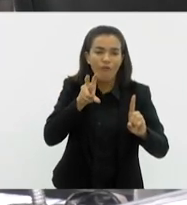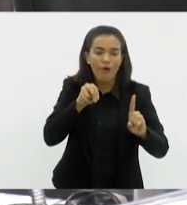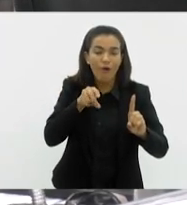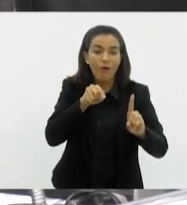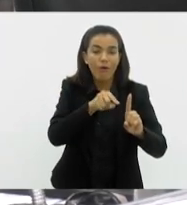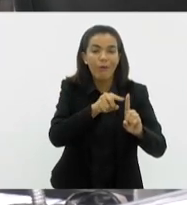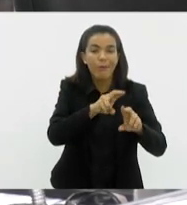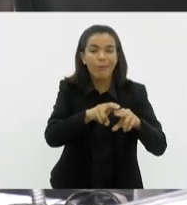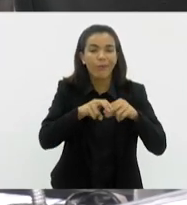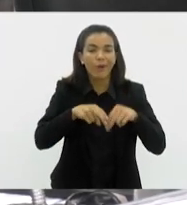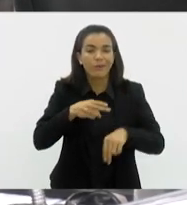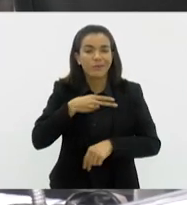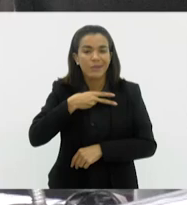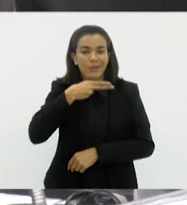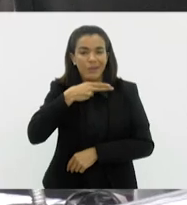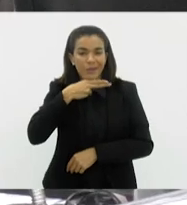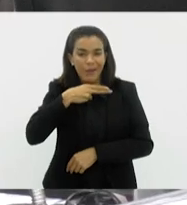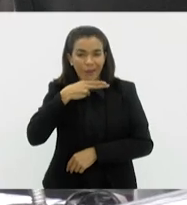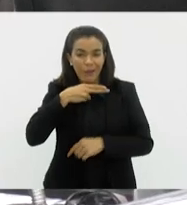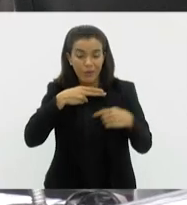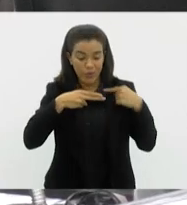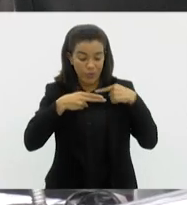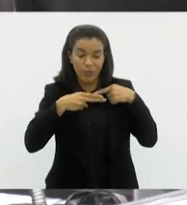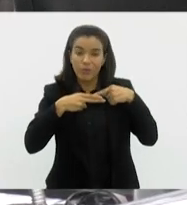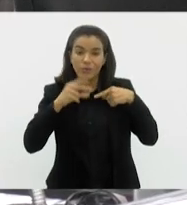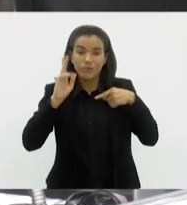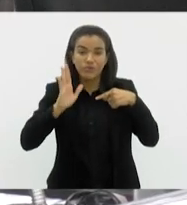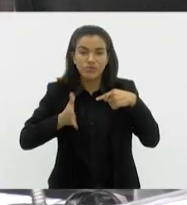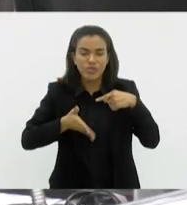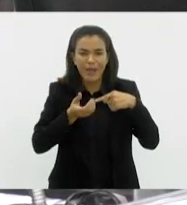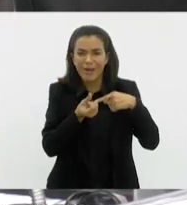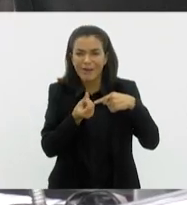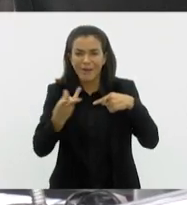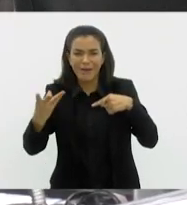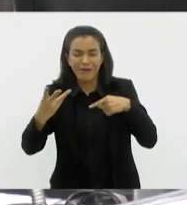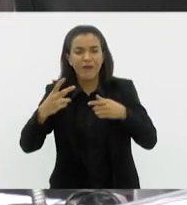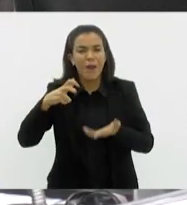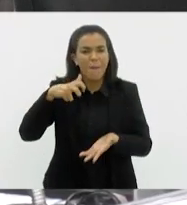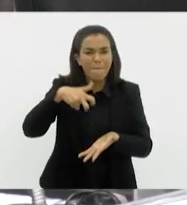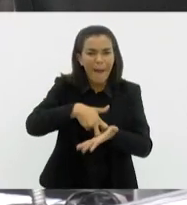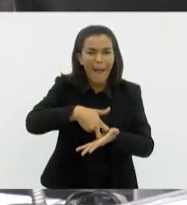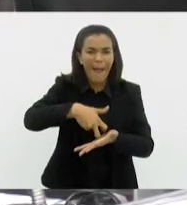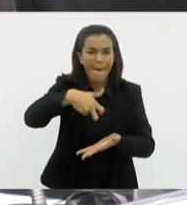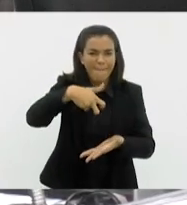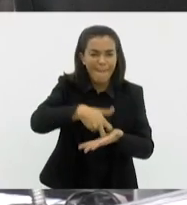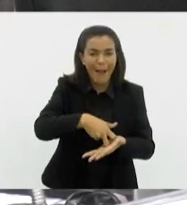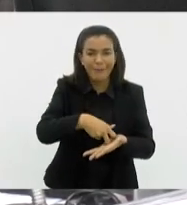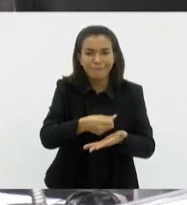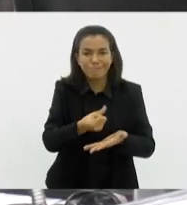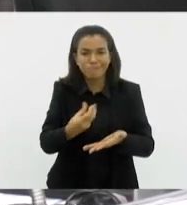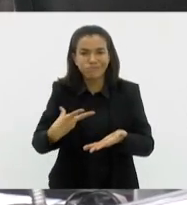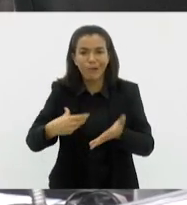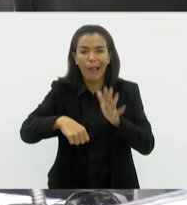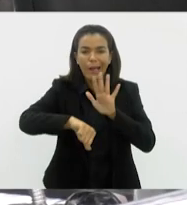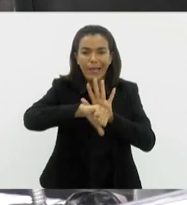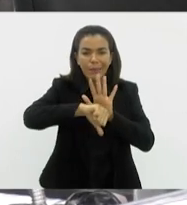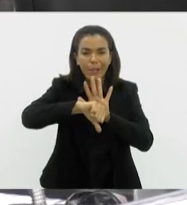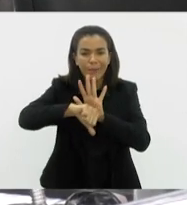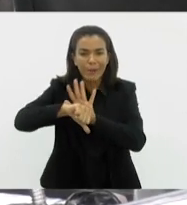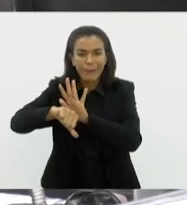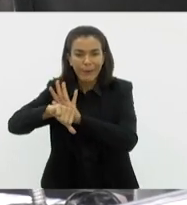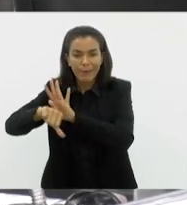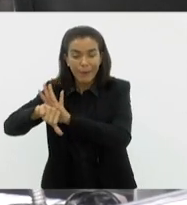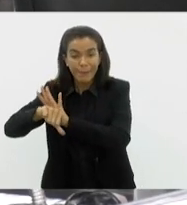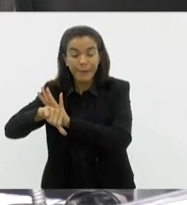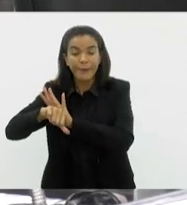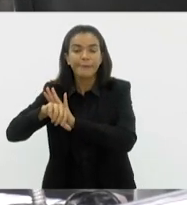pelo neto, que já tinha sido repetidas vezes condenado por inúmeros atos infracionais.